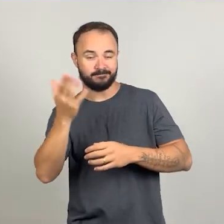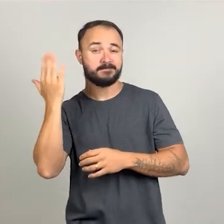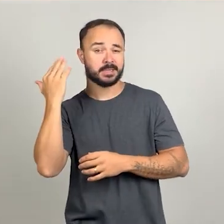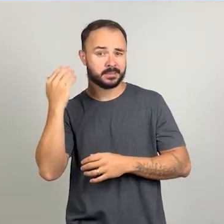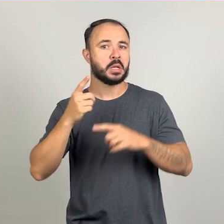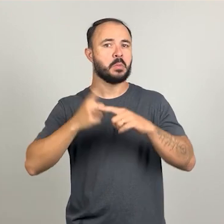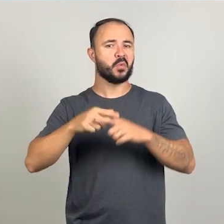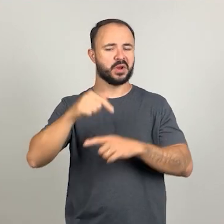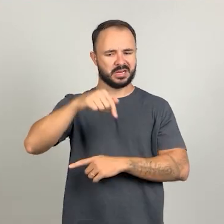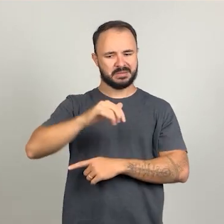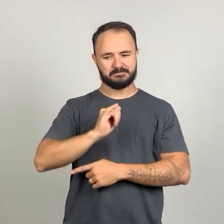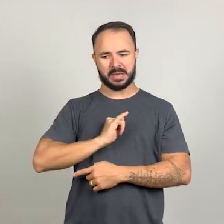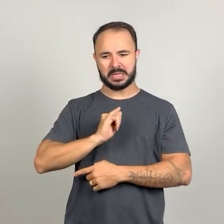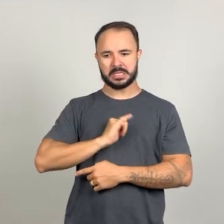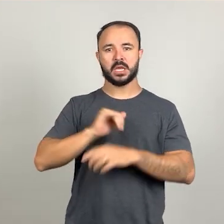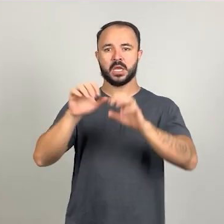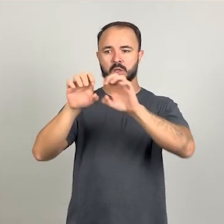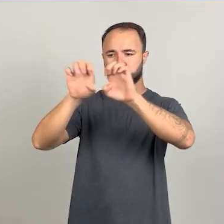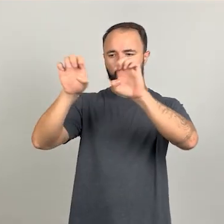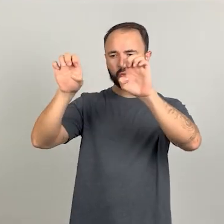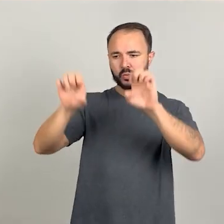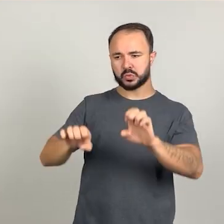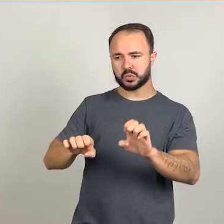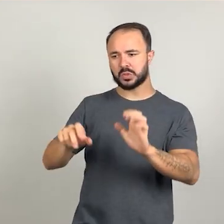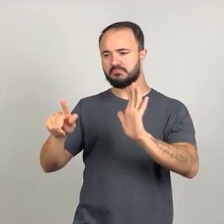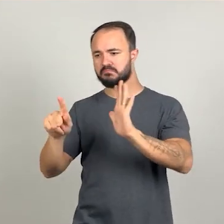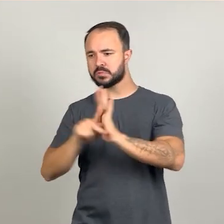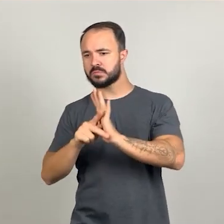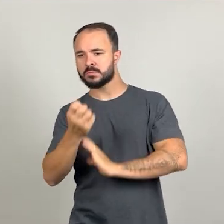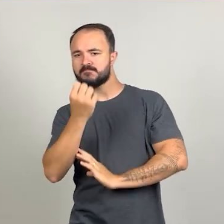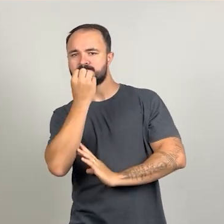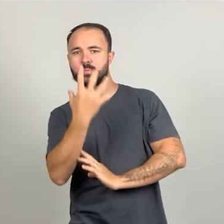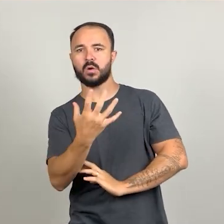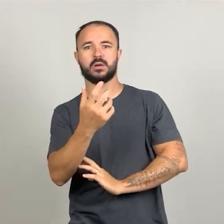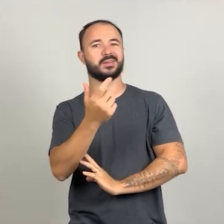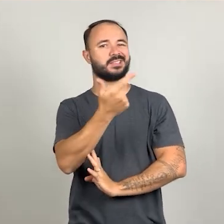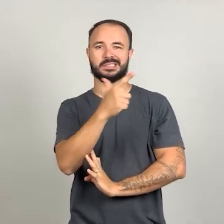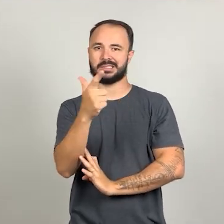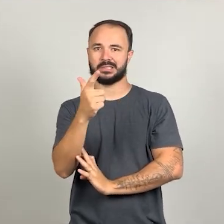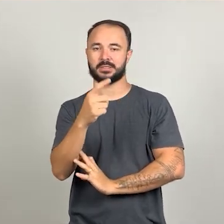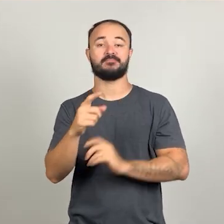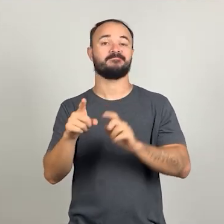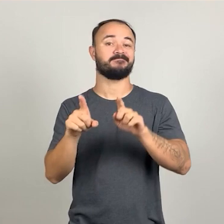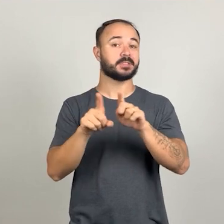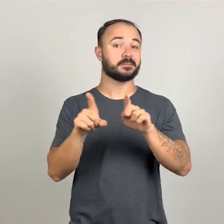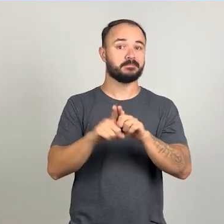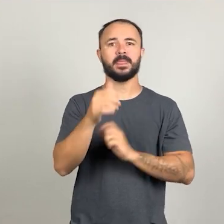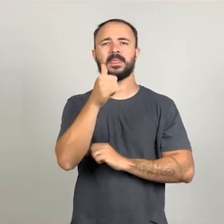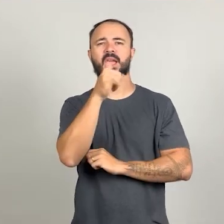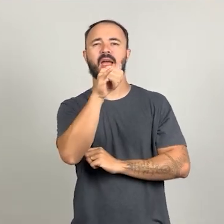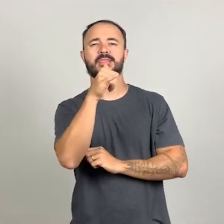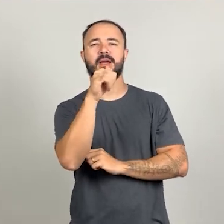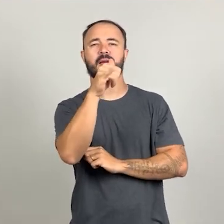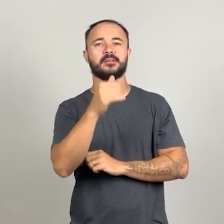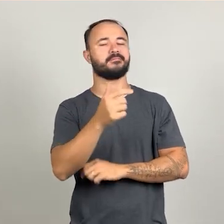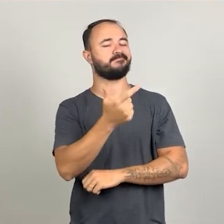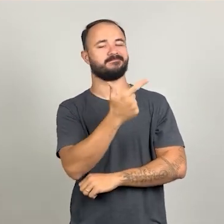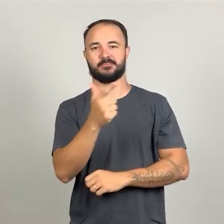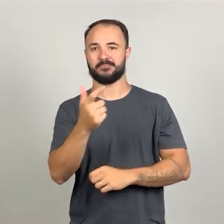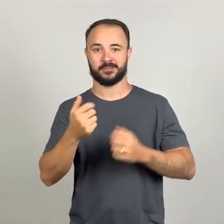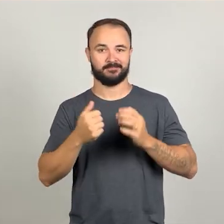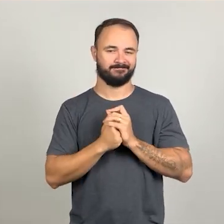não tinha estrutura alguma naquela época. Inclusive, não tinha nem energia elétrica. Existia apenas